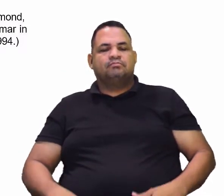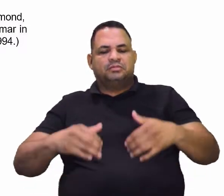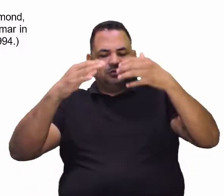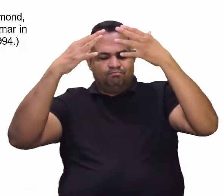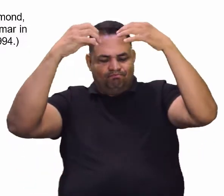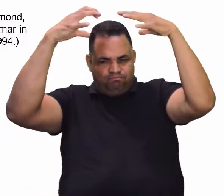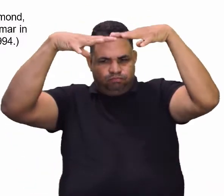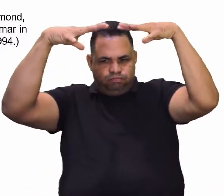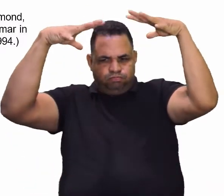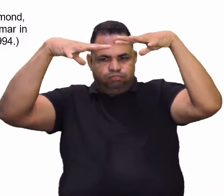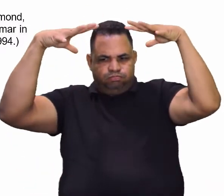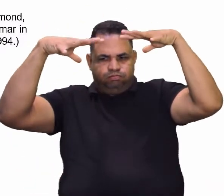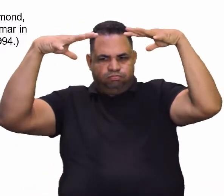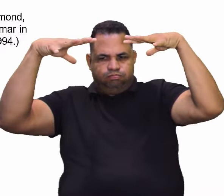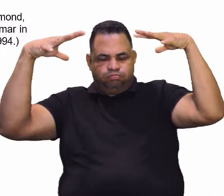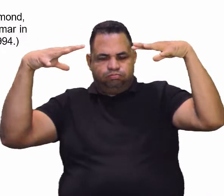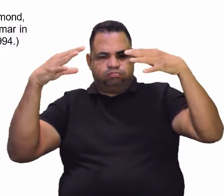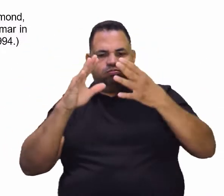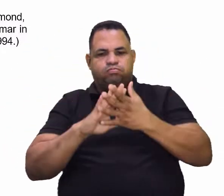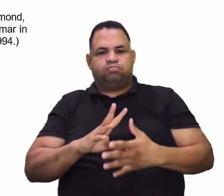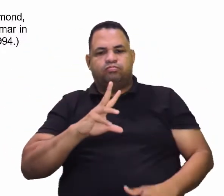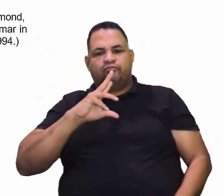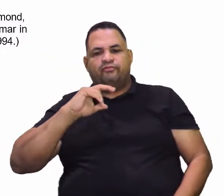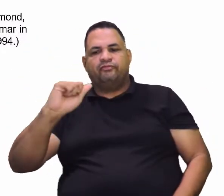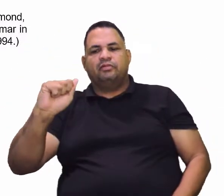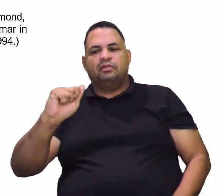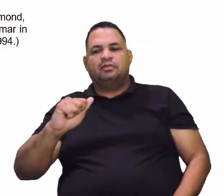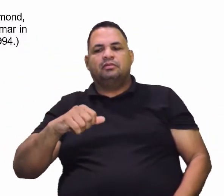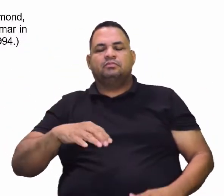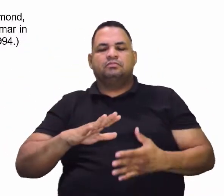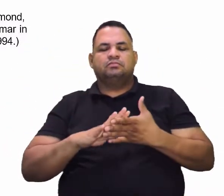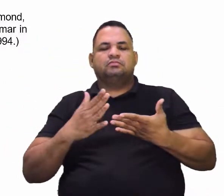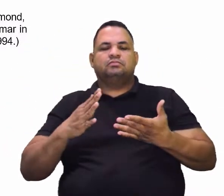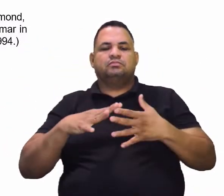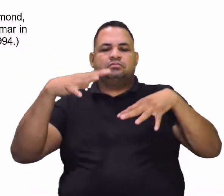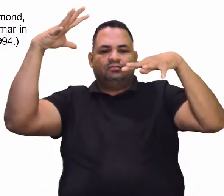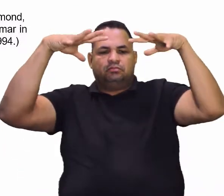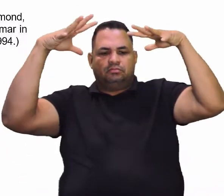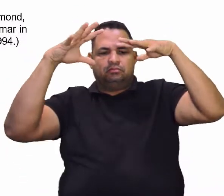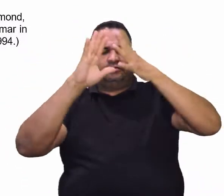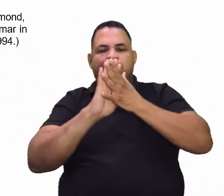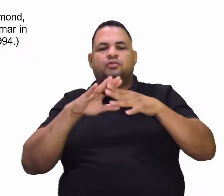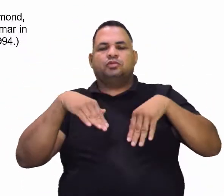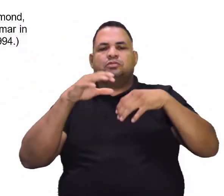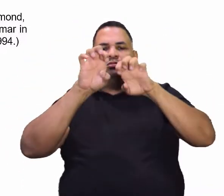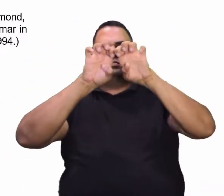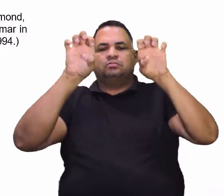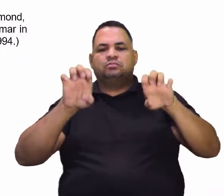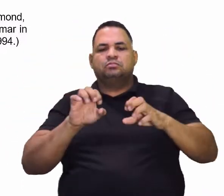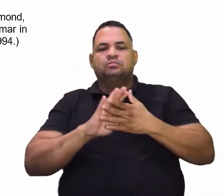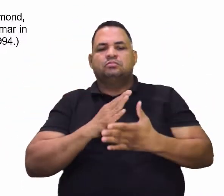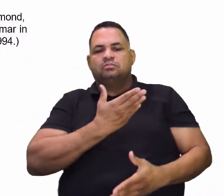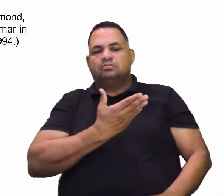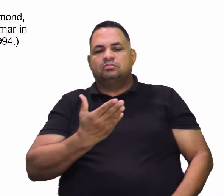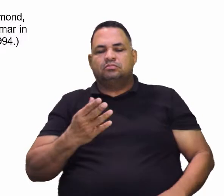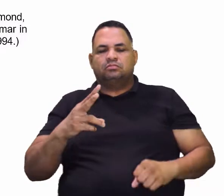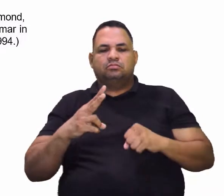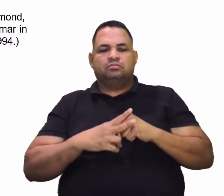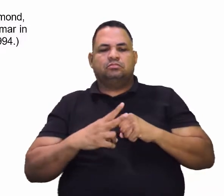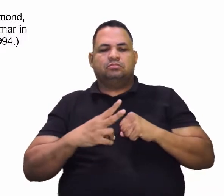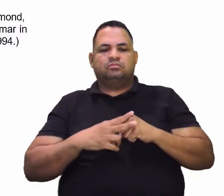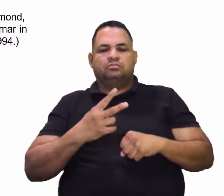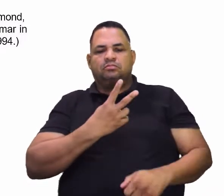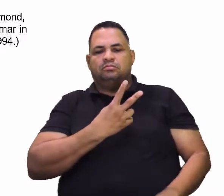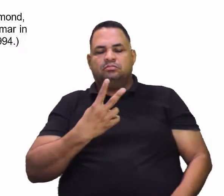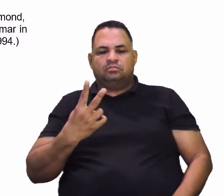chover. It is going to rain. Então, quando ele usa a estrutura do going to, verbo to be mais o